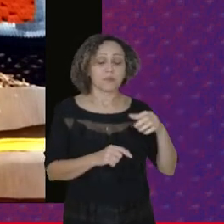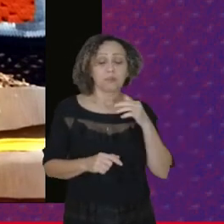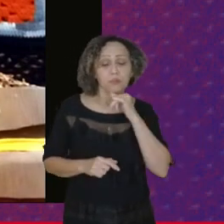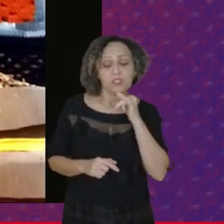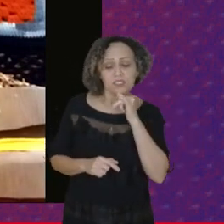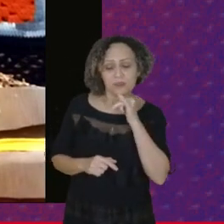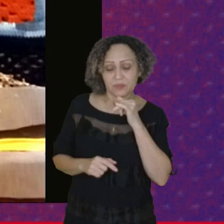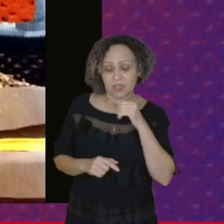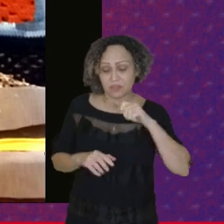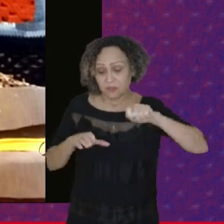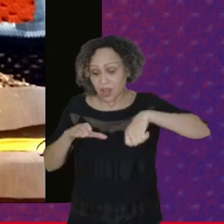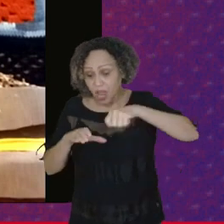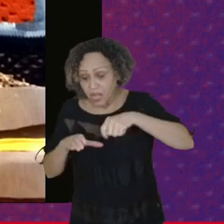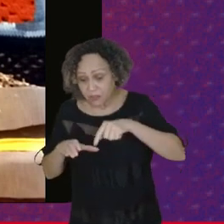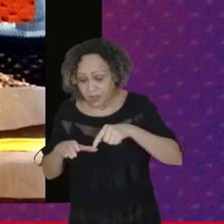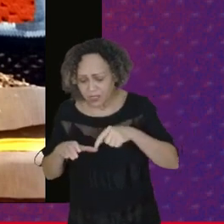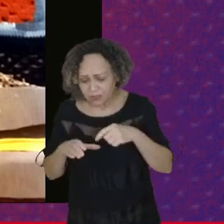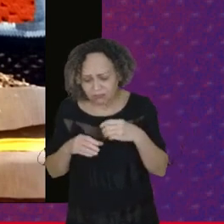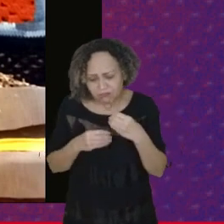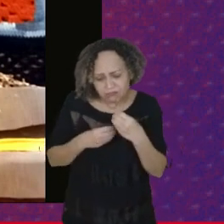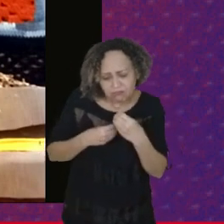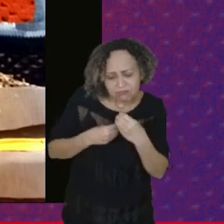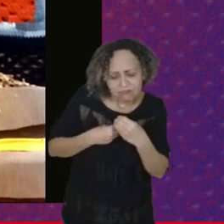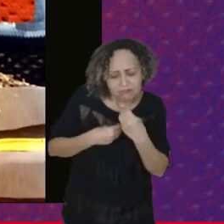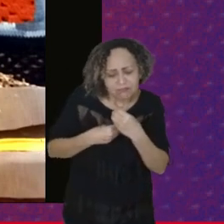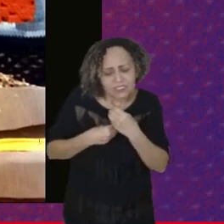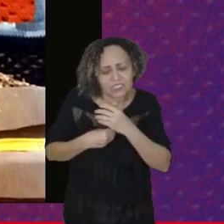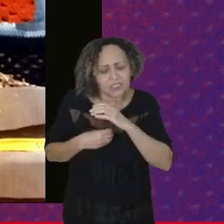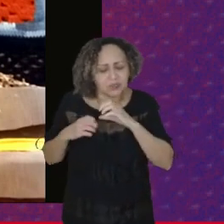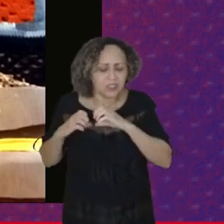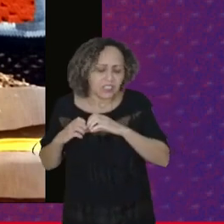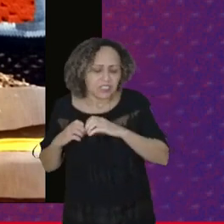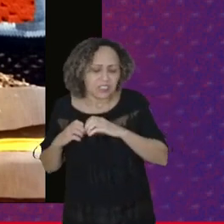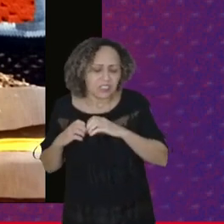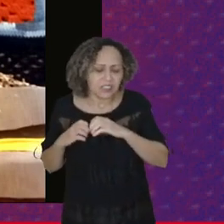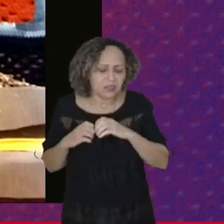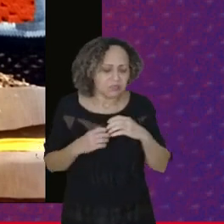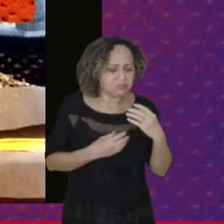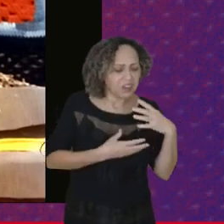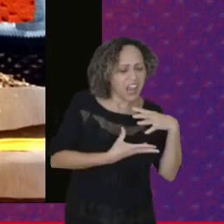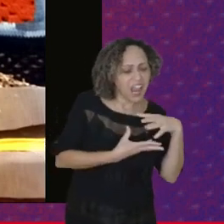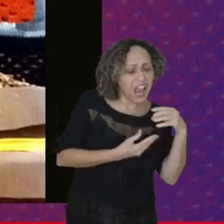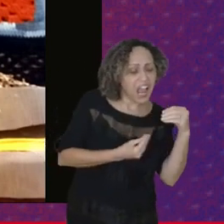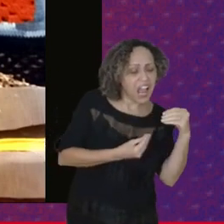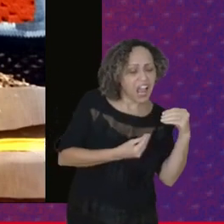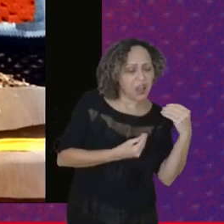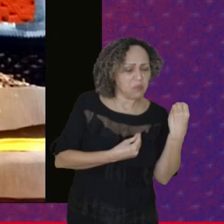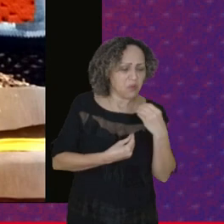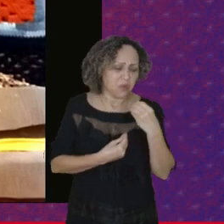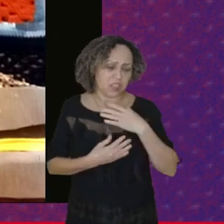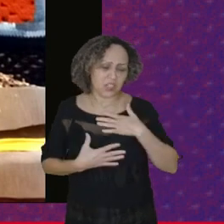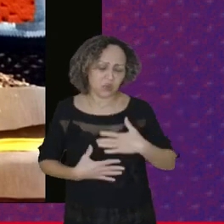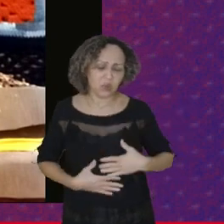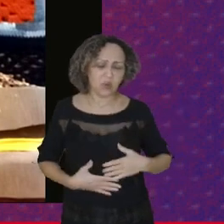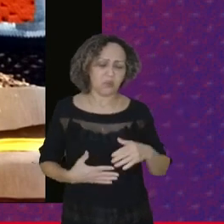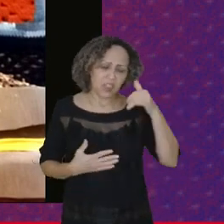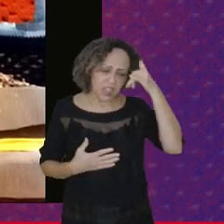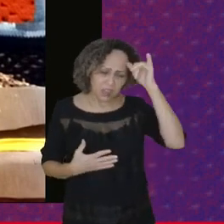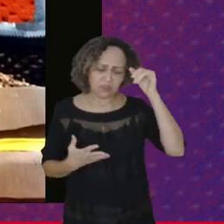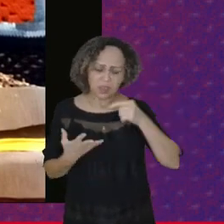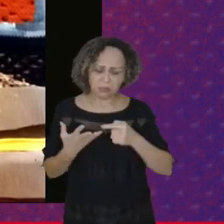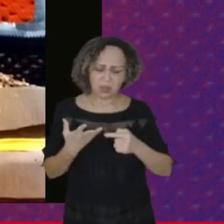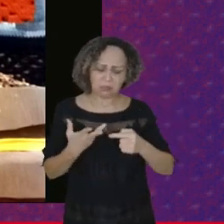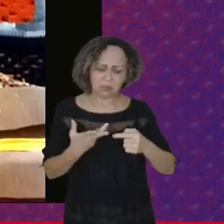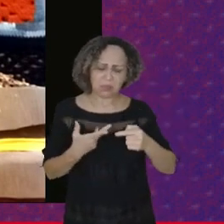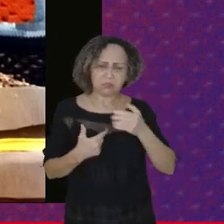a alma e cuidar do corpo, evitar o colesterol, a glicose, etc.